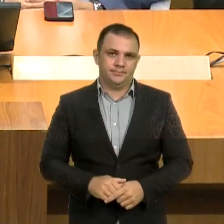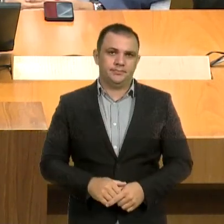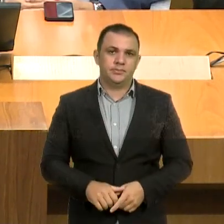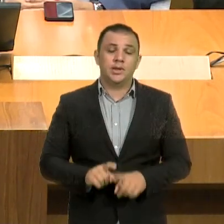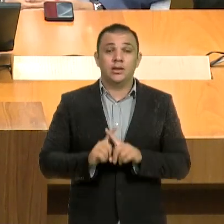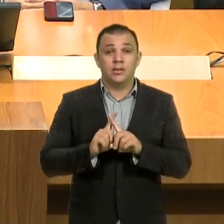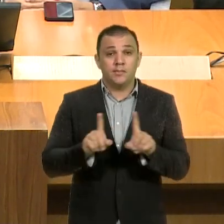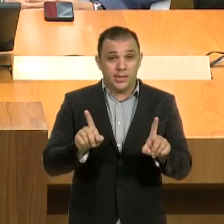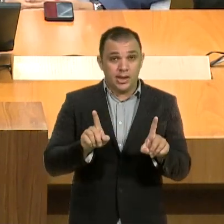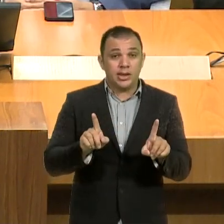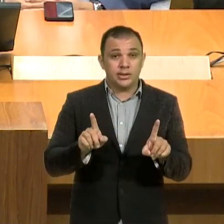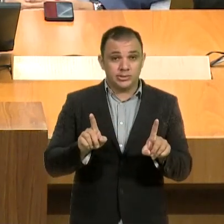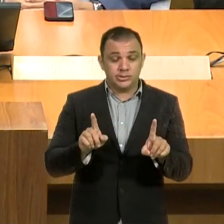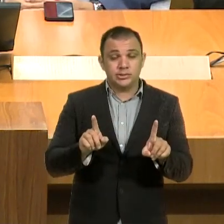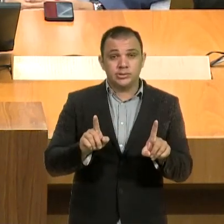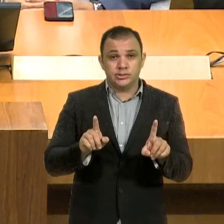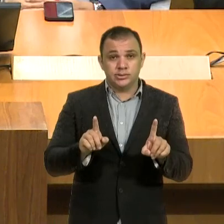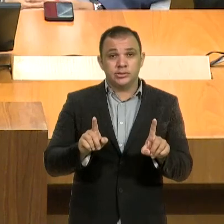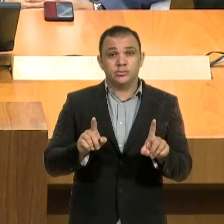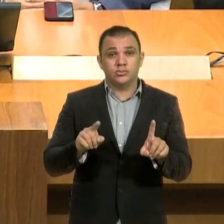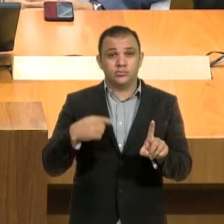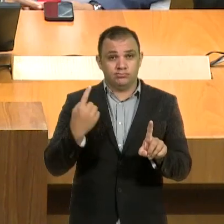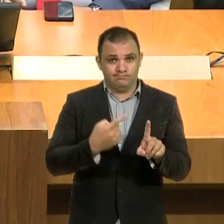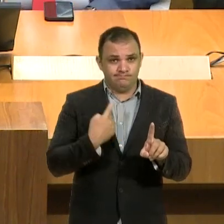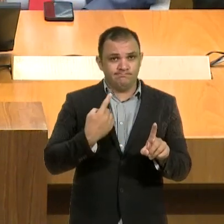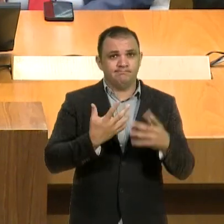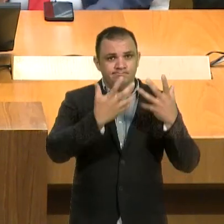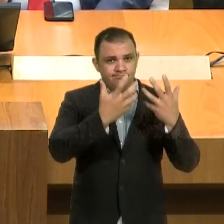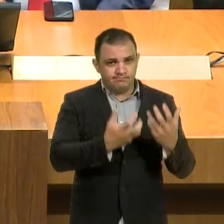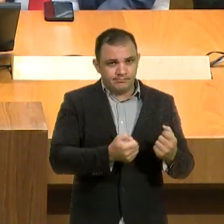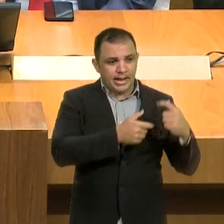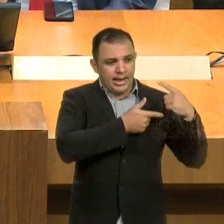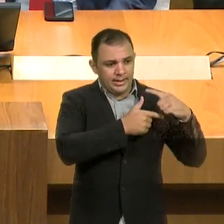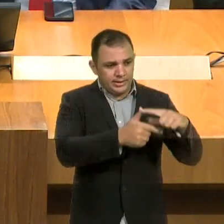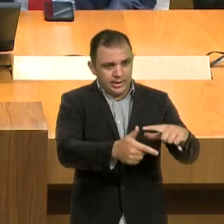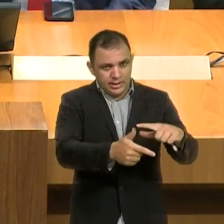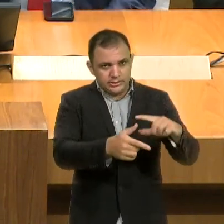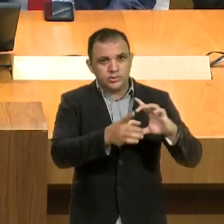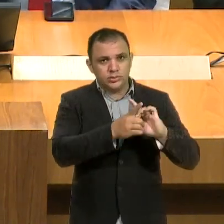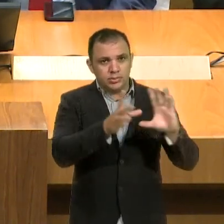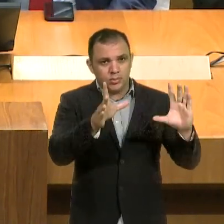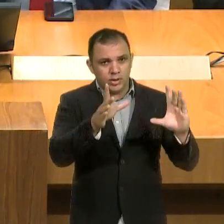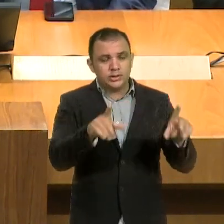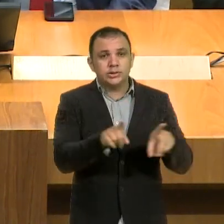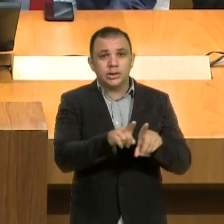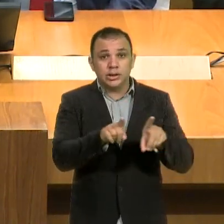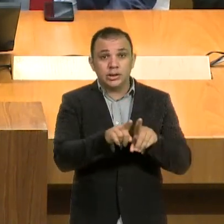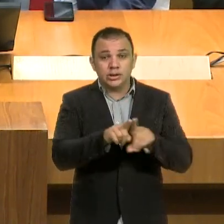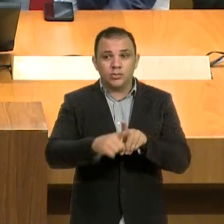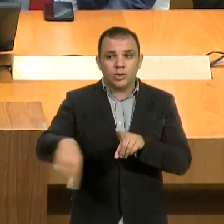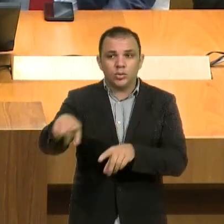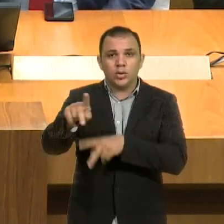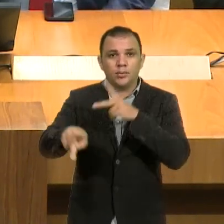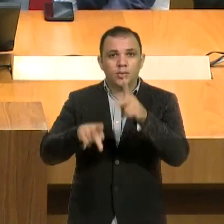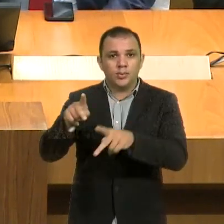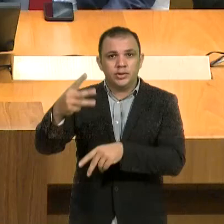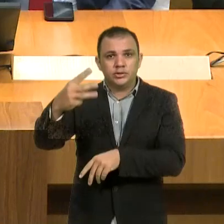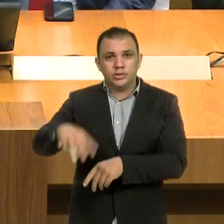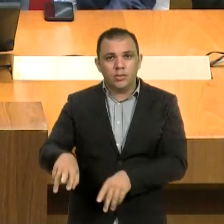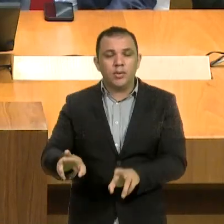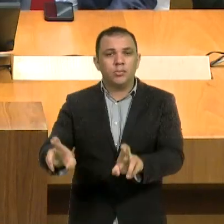Entretanto, acatar as tradições democráticas e corresponder às expectativas do povo